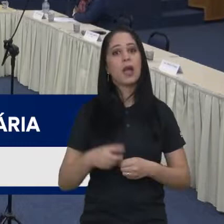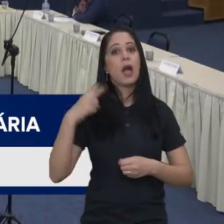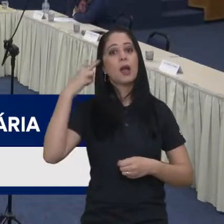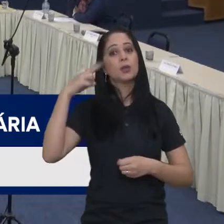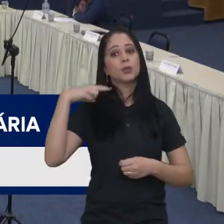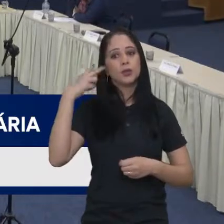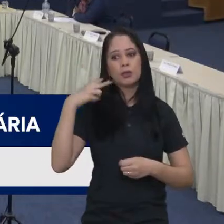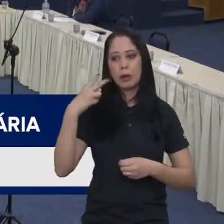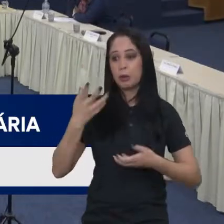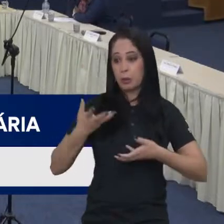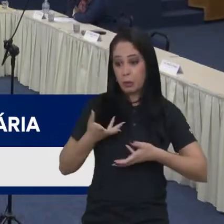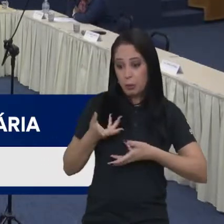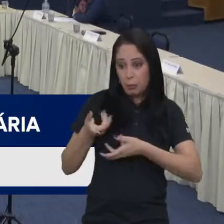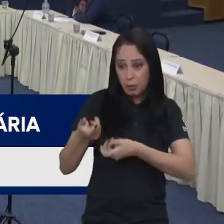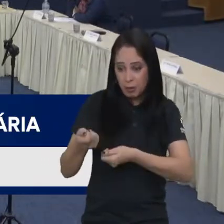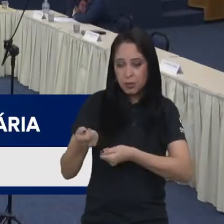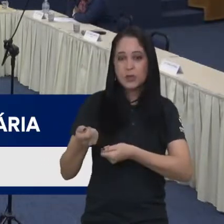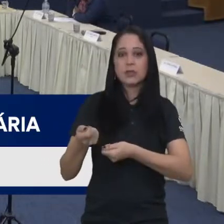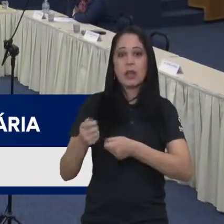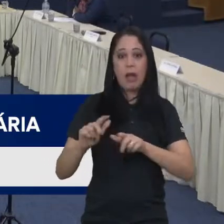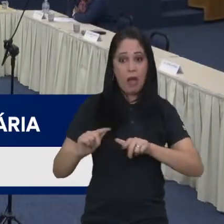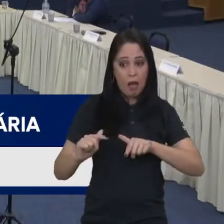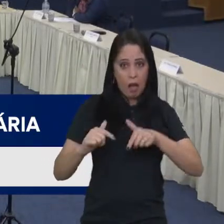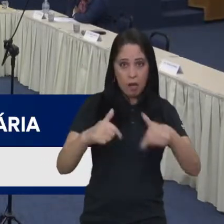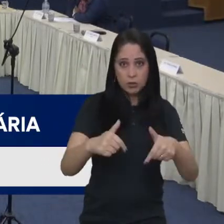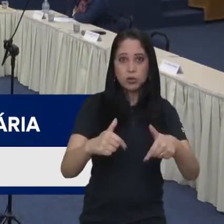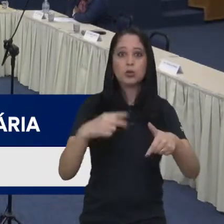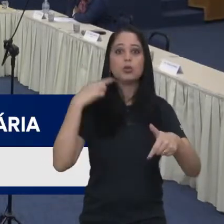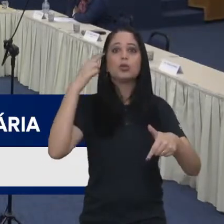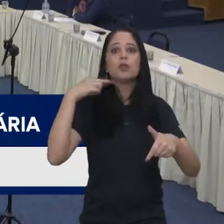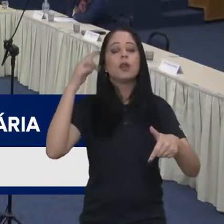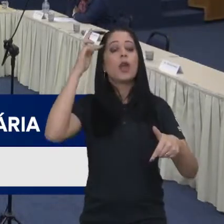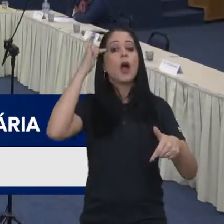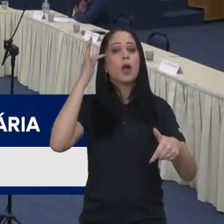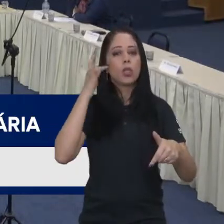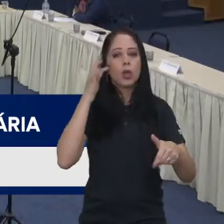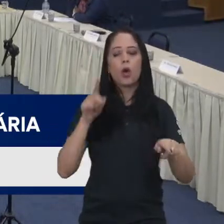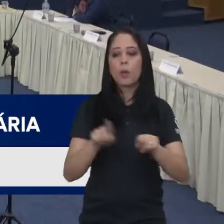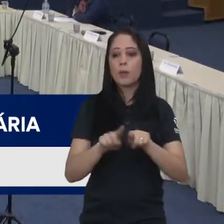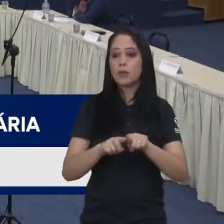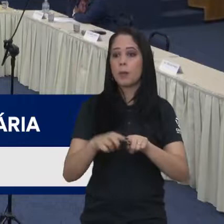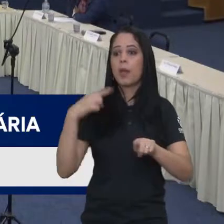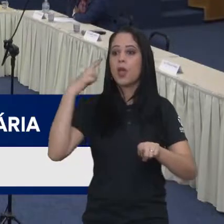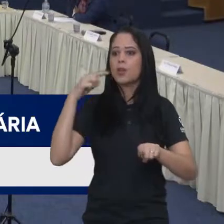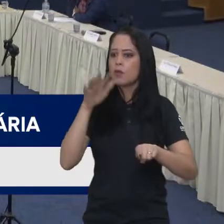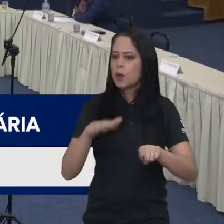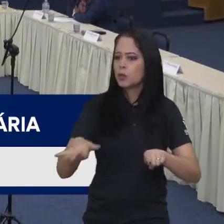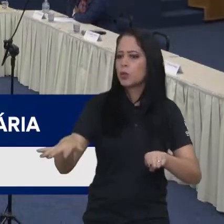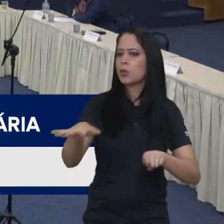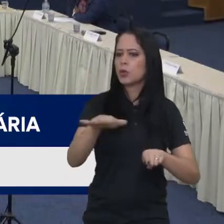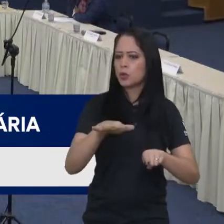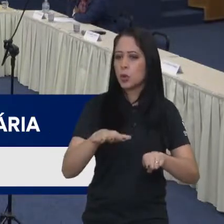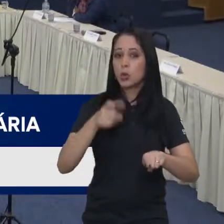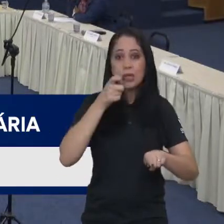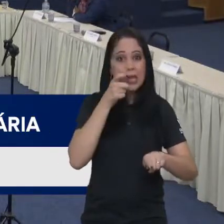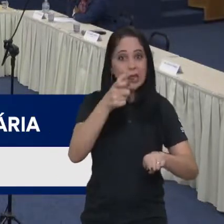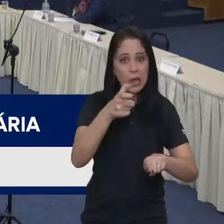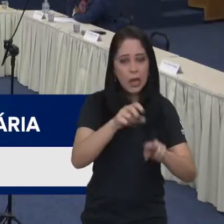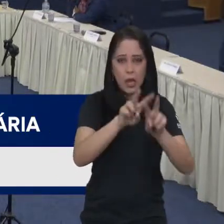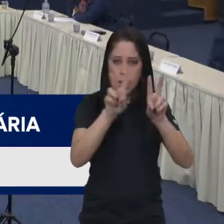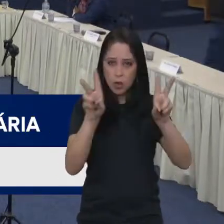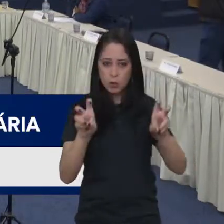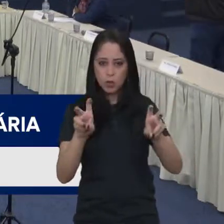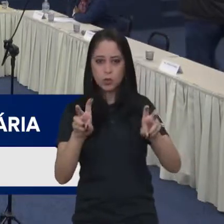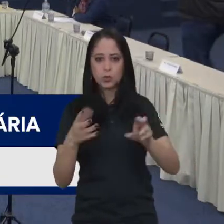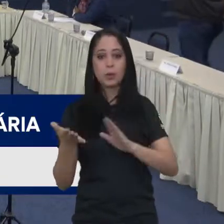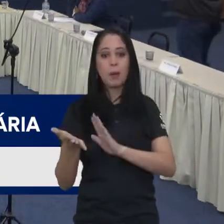aos vereadores e pela iniciativa do vereador Thomas, e a todos os vereadores que se interessaram por esse